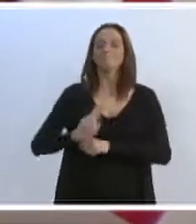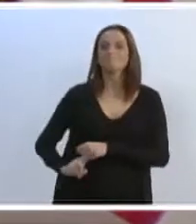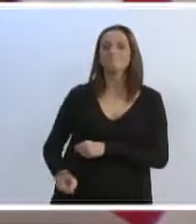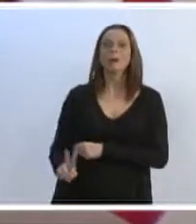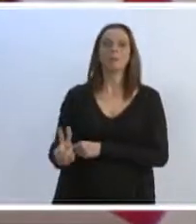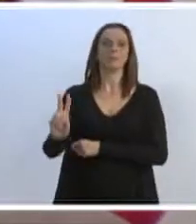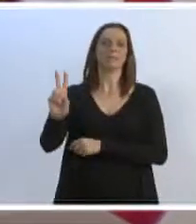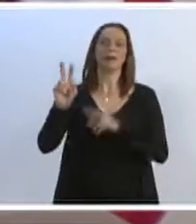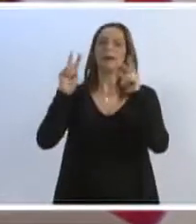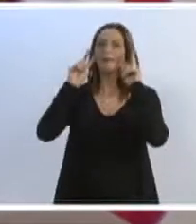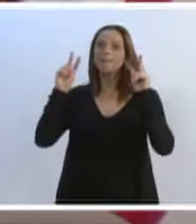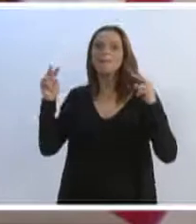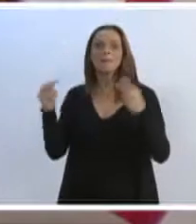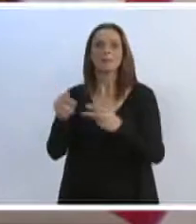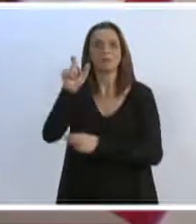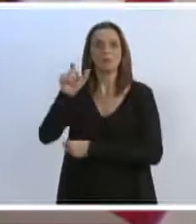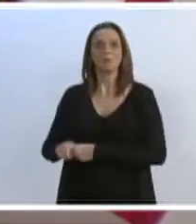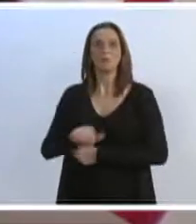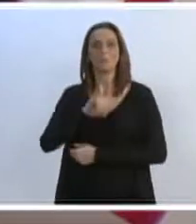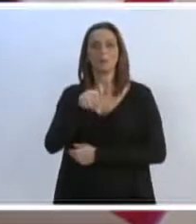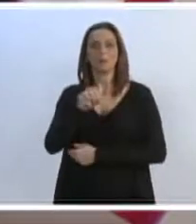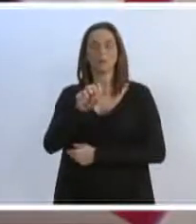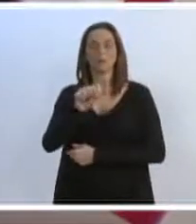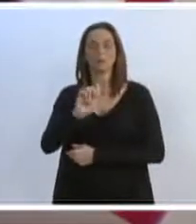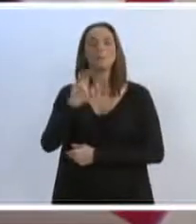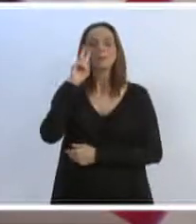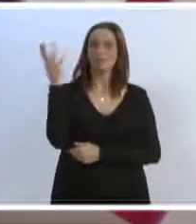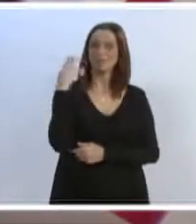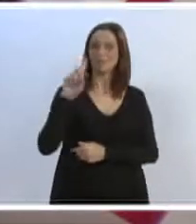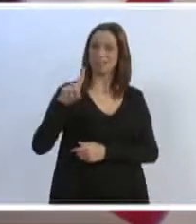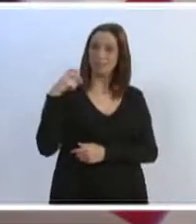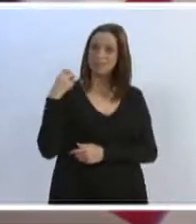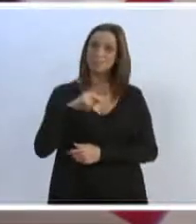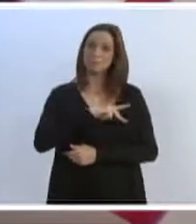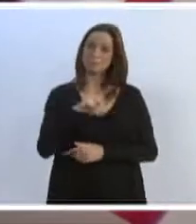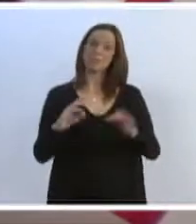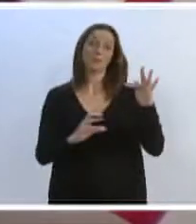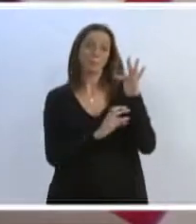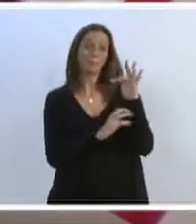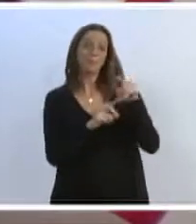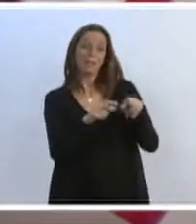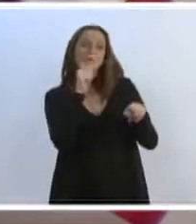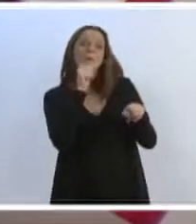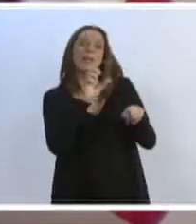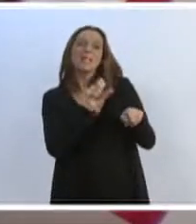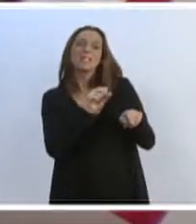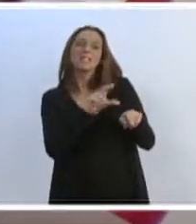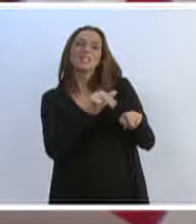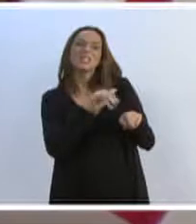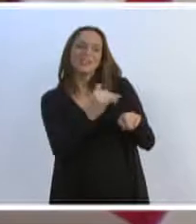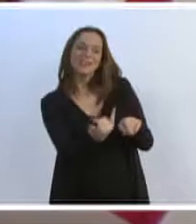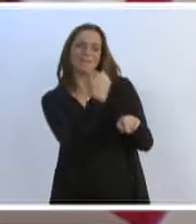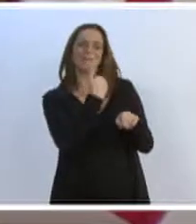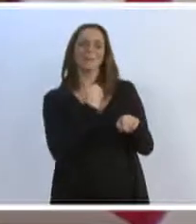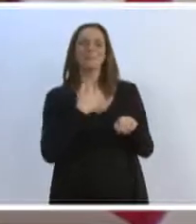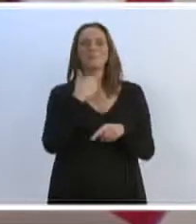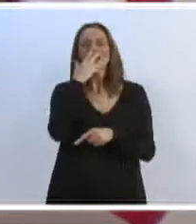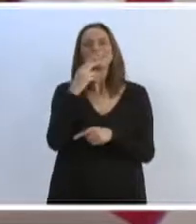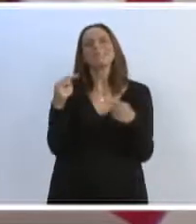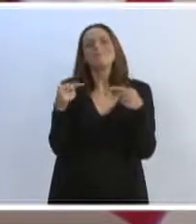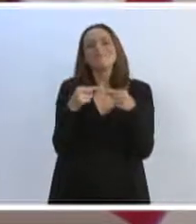posso dizer assim, Esther, de forma abnegada, a contribuir com a Fundação Cultural, a contribuir com o desenvolvimento humano